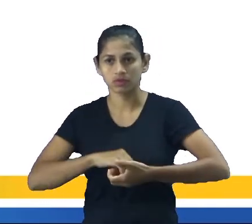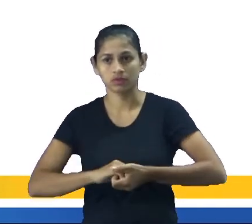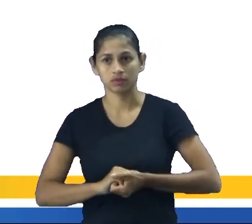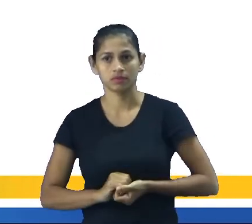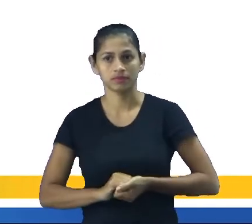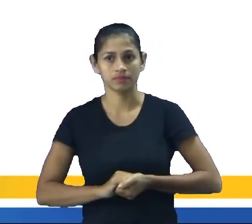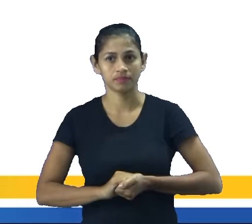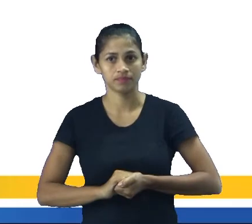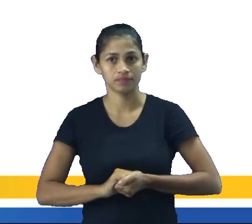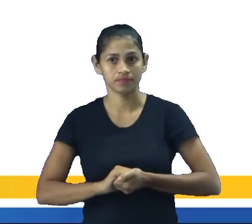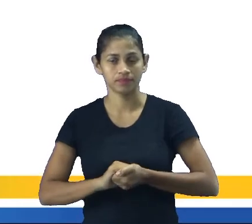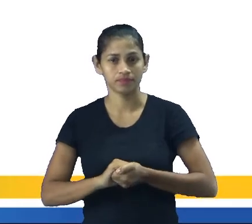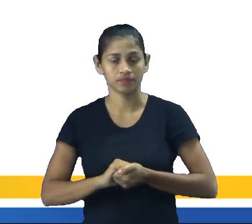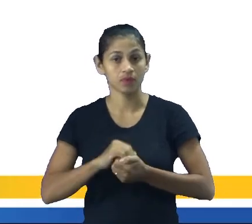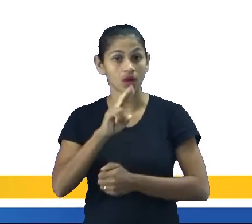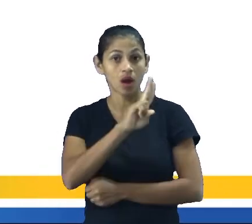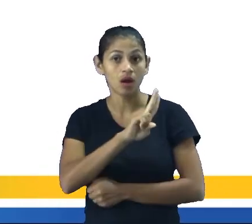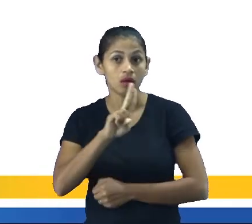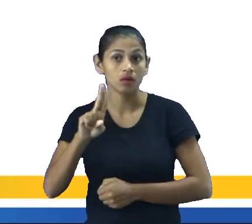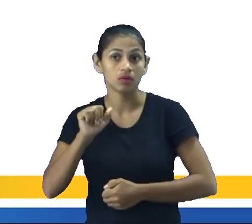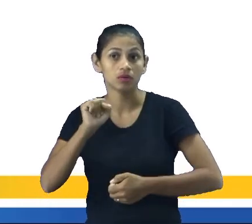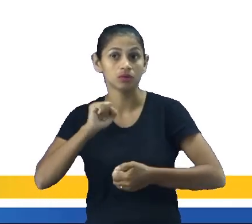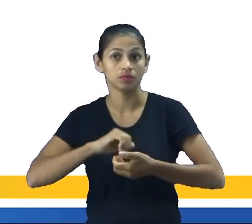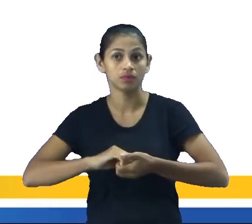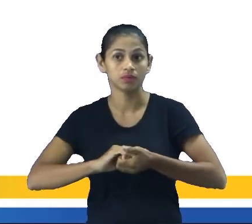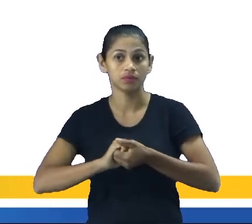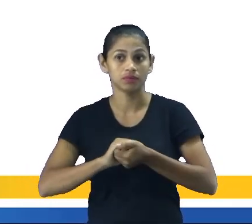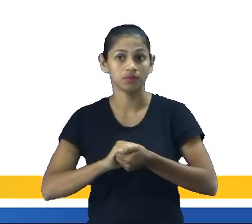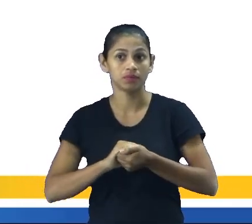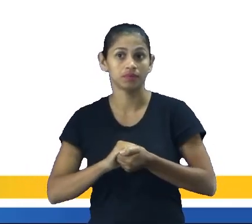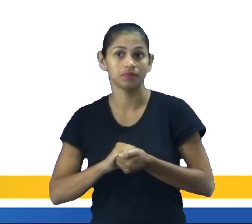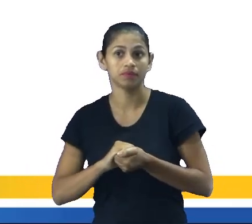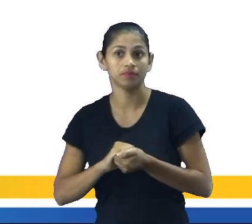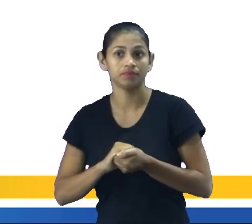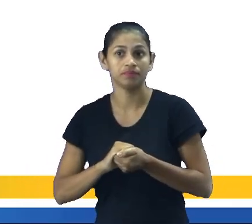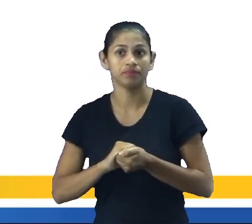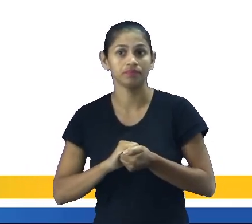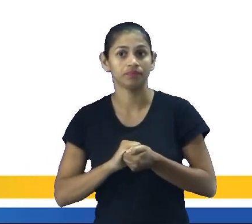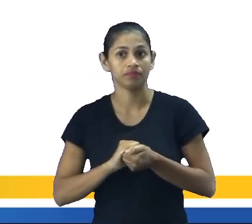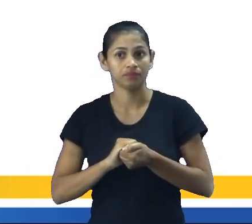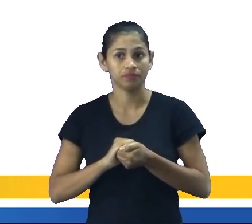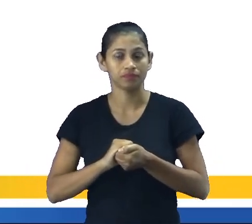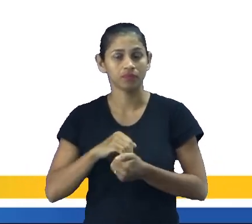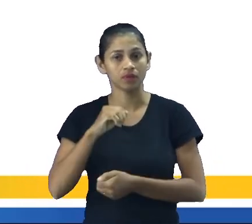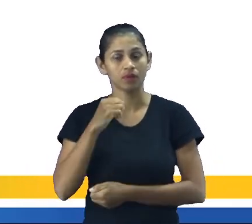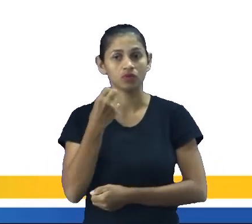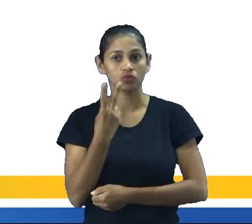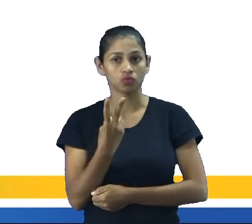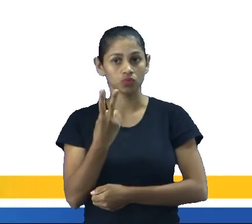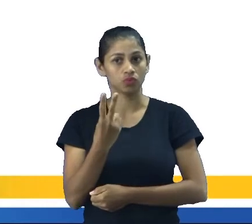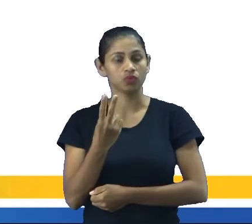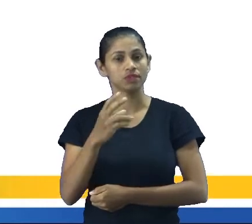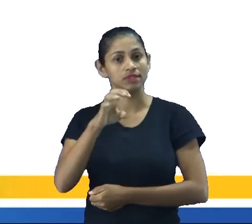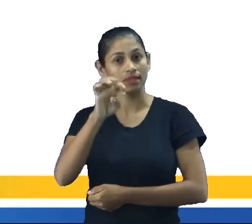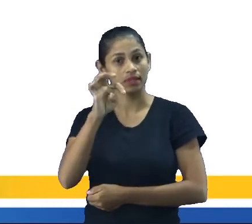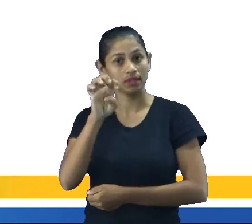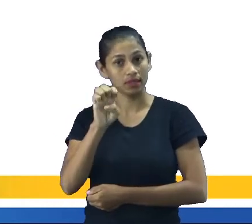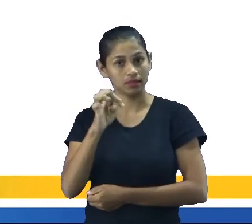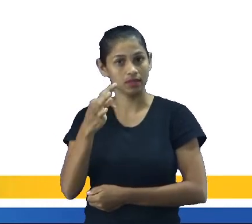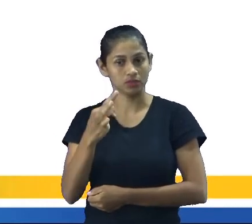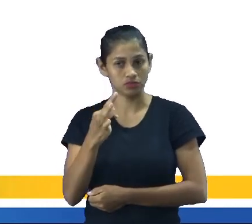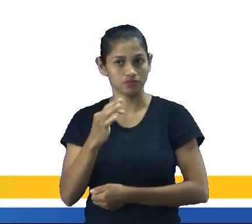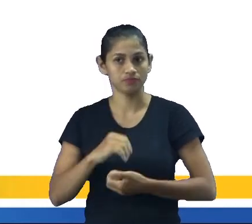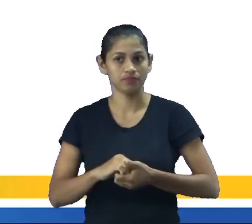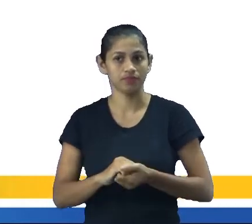A sua nomenclatura, como que ela fica? A gente vai colocar et, né, que é 2 carbonos, aí a gente coloca o